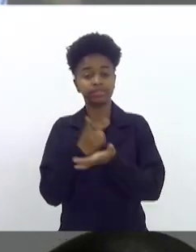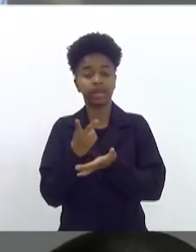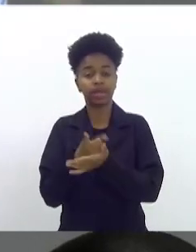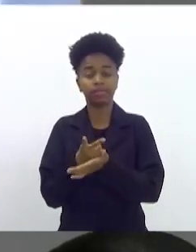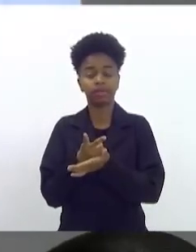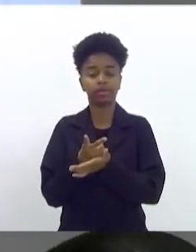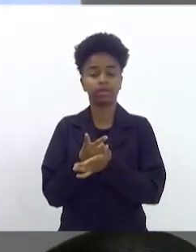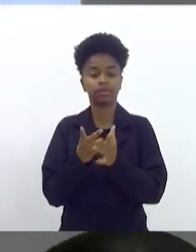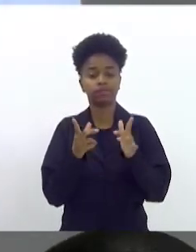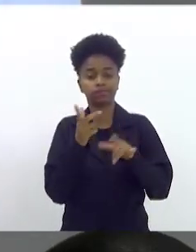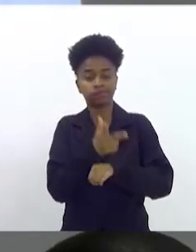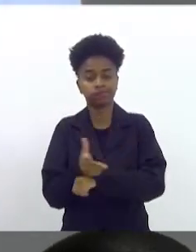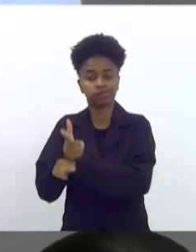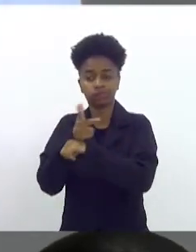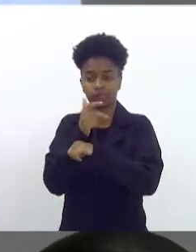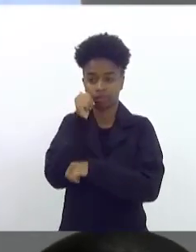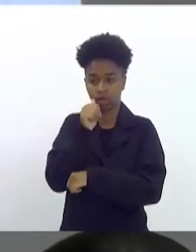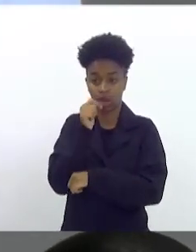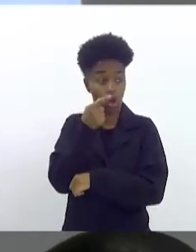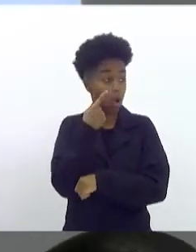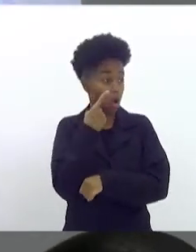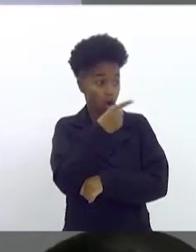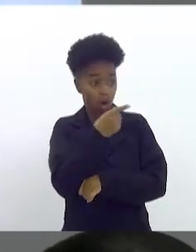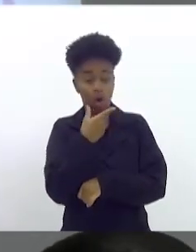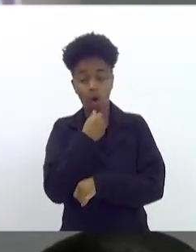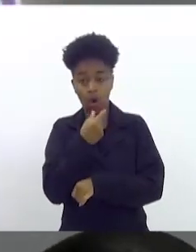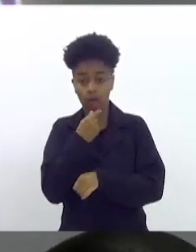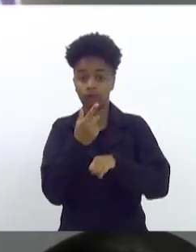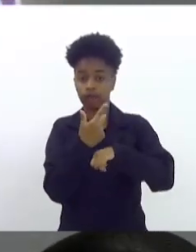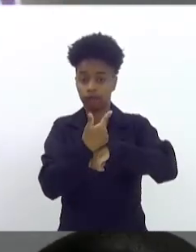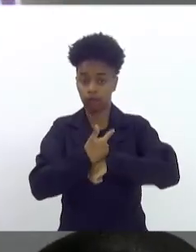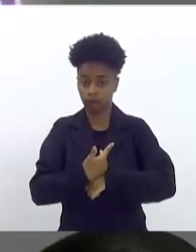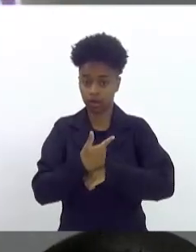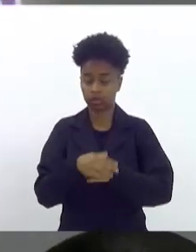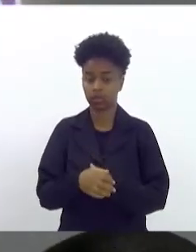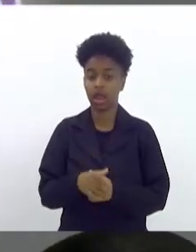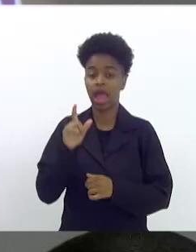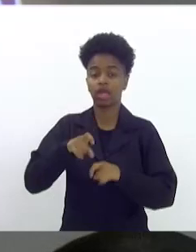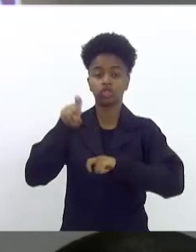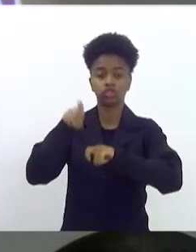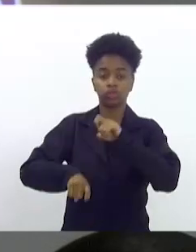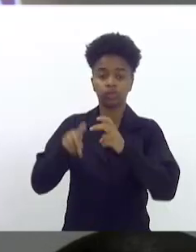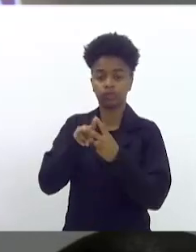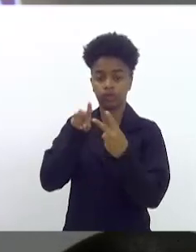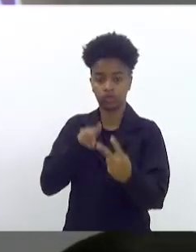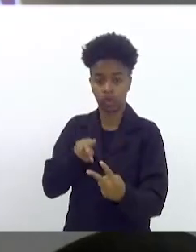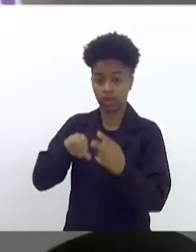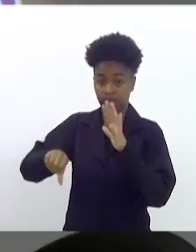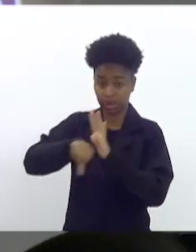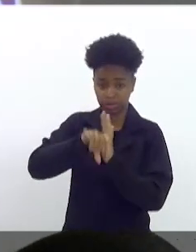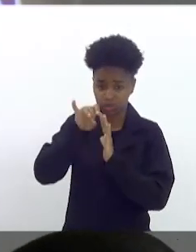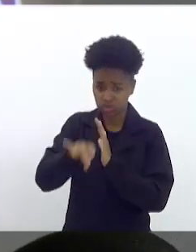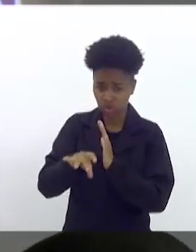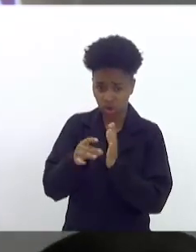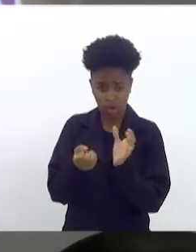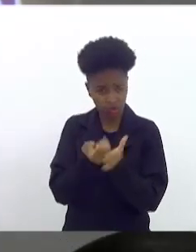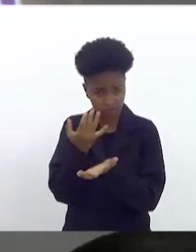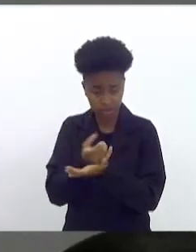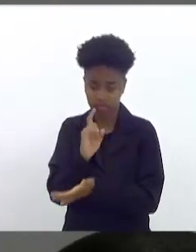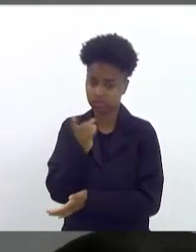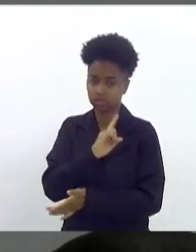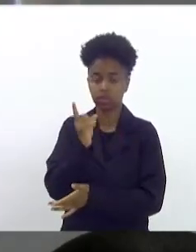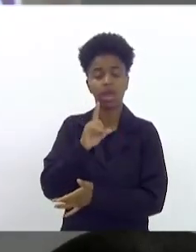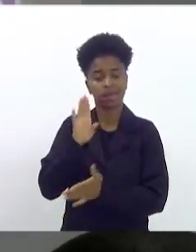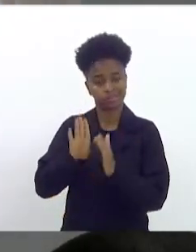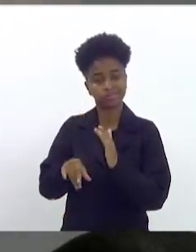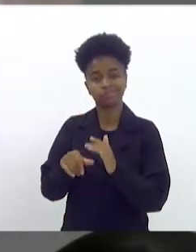das mulheres. Esse cara aqui, ó, tava me filmando. É o estupro virtual. Um crime que não existe apenas na ficção, não. E é mais